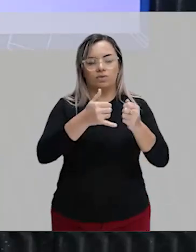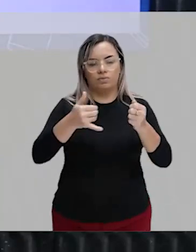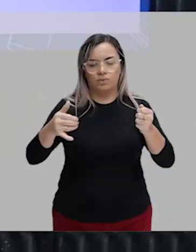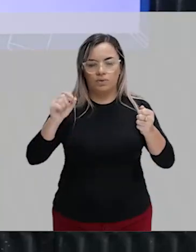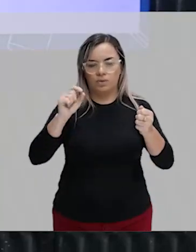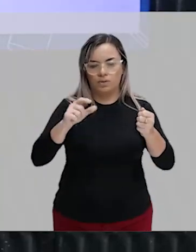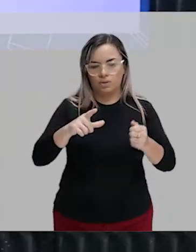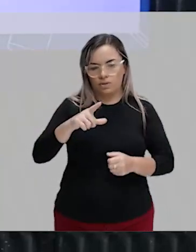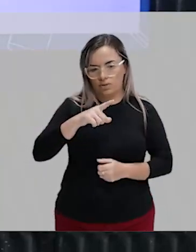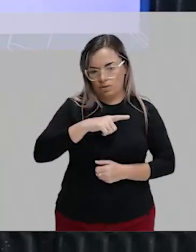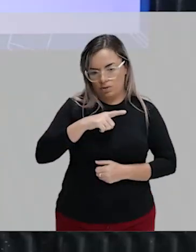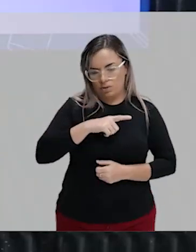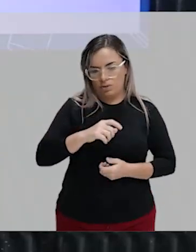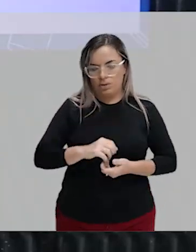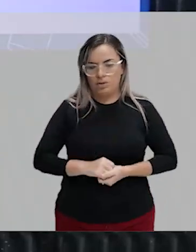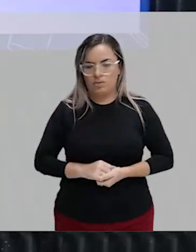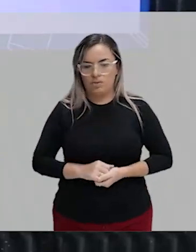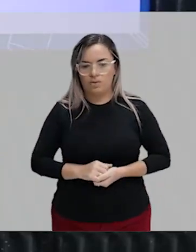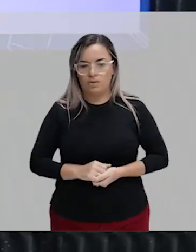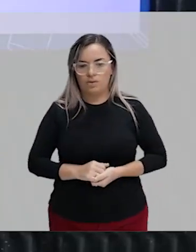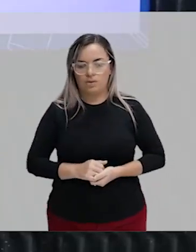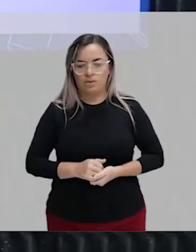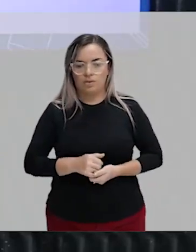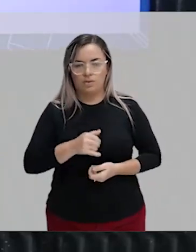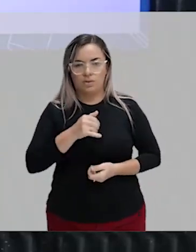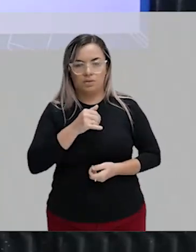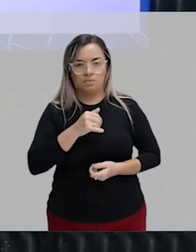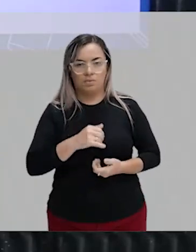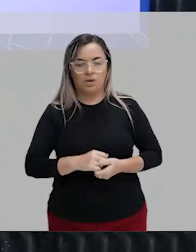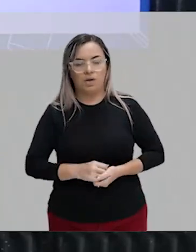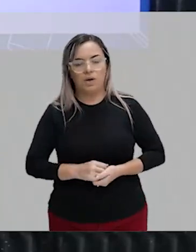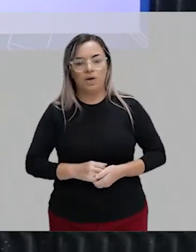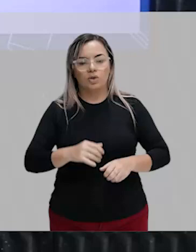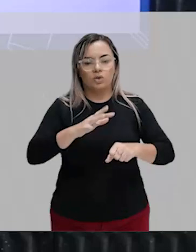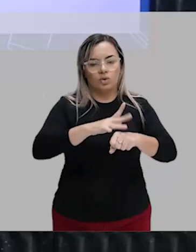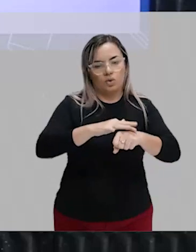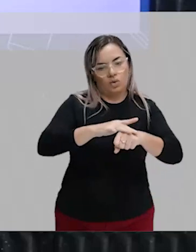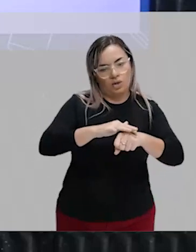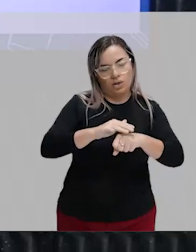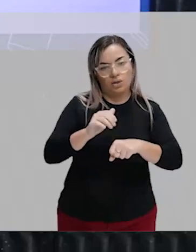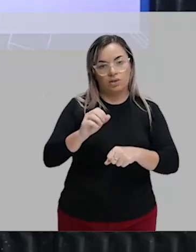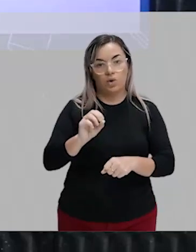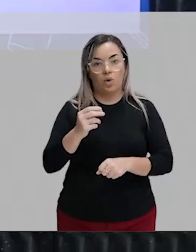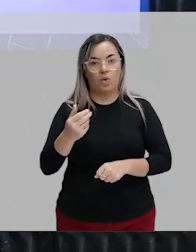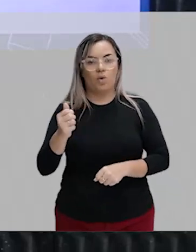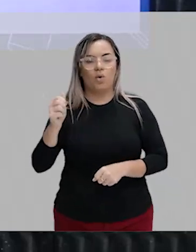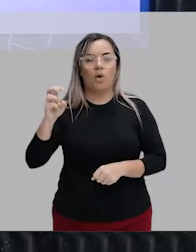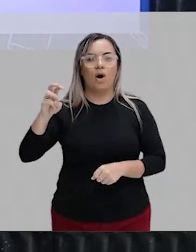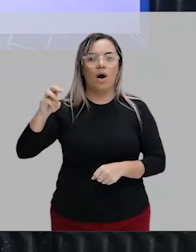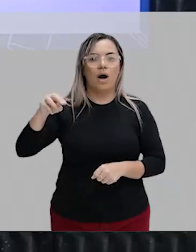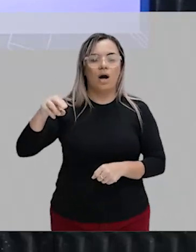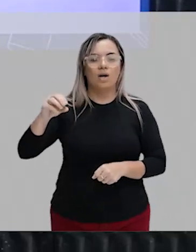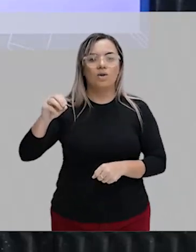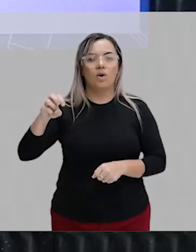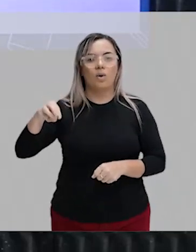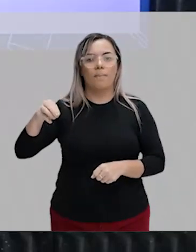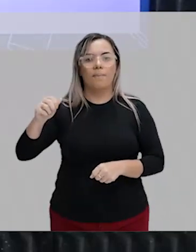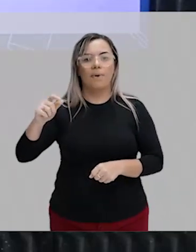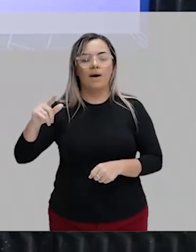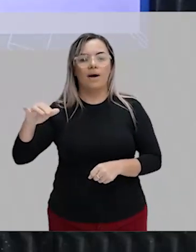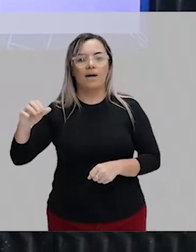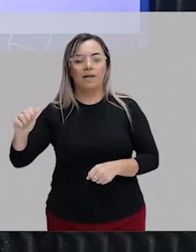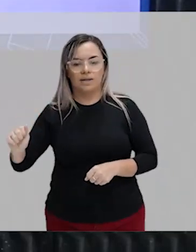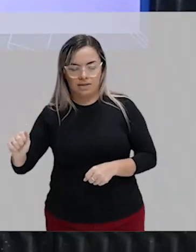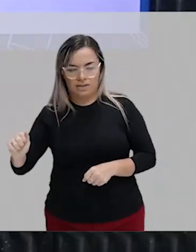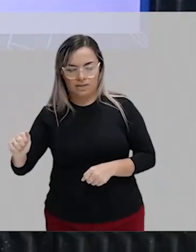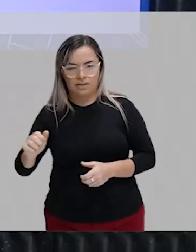algumas situações de doenças ou anomalias que podem provocar uma